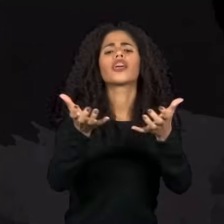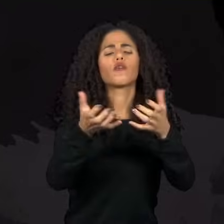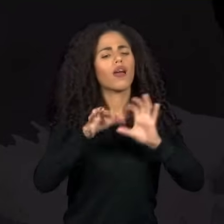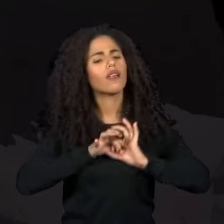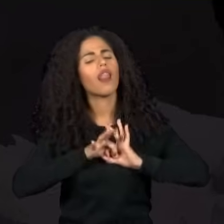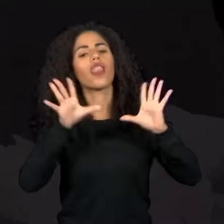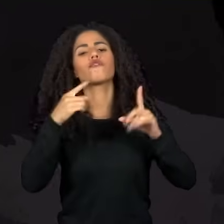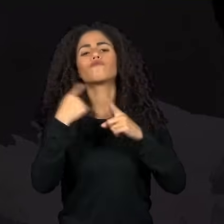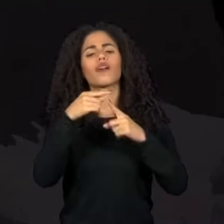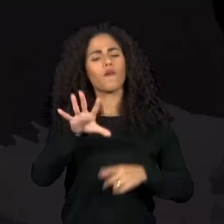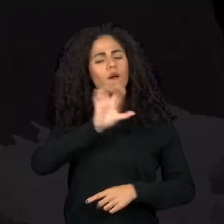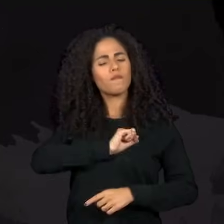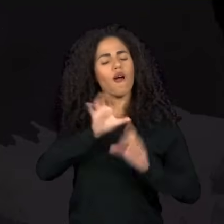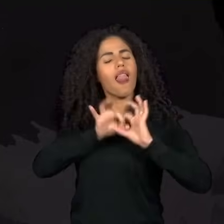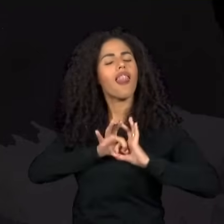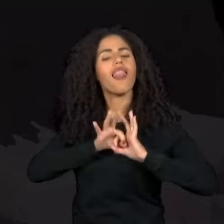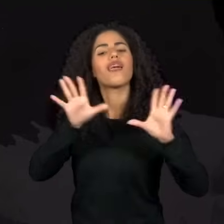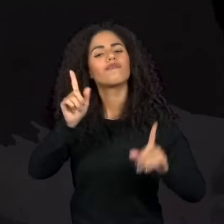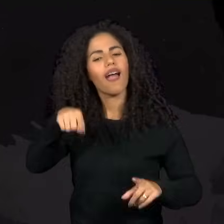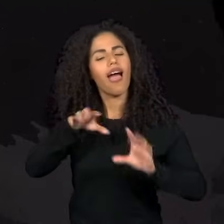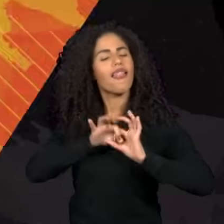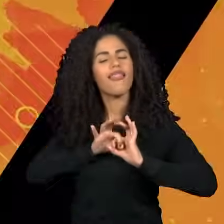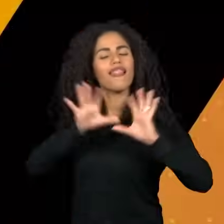porque o amor é livre, para ser livre.